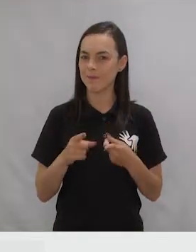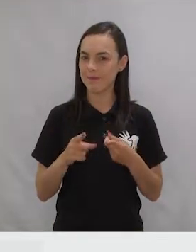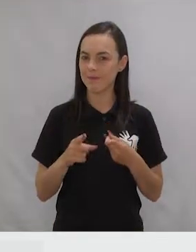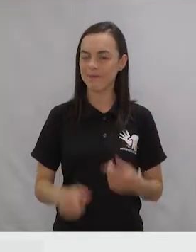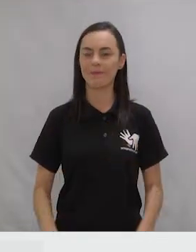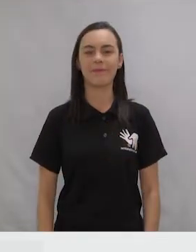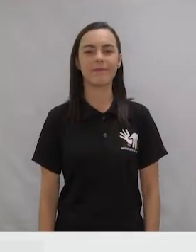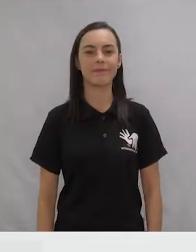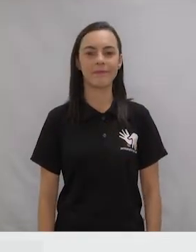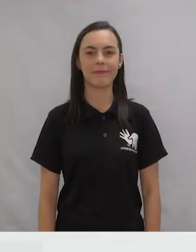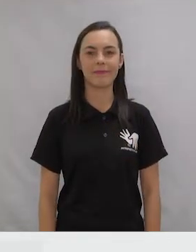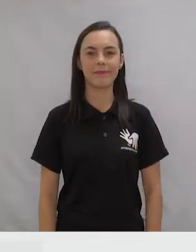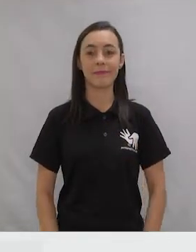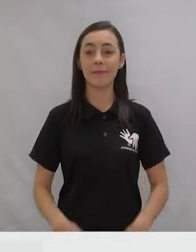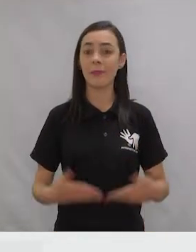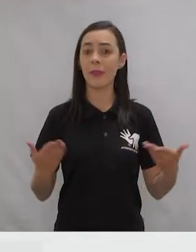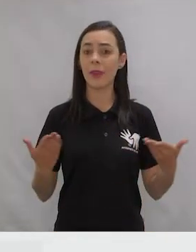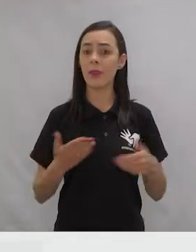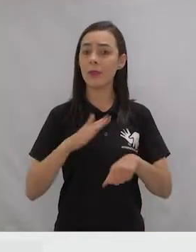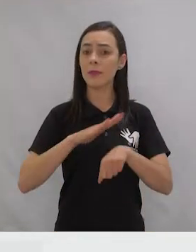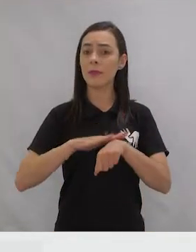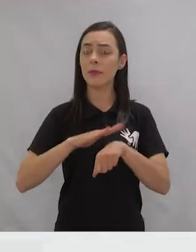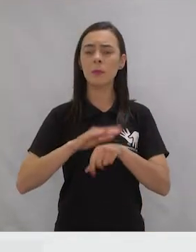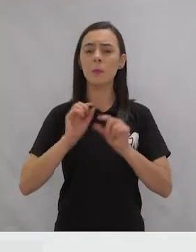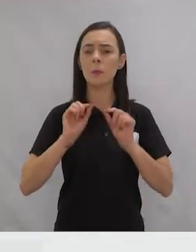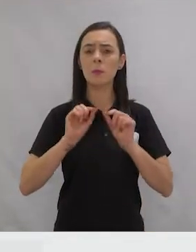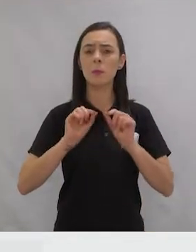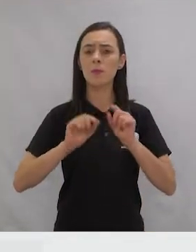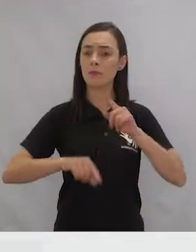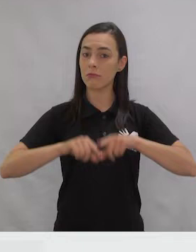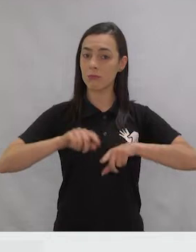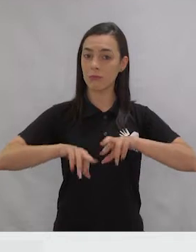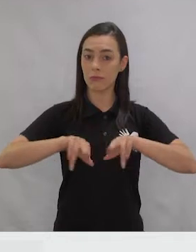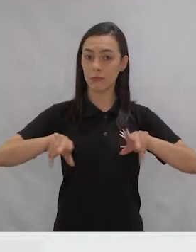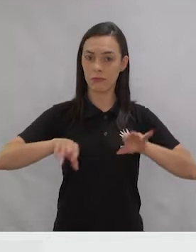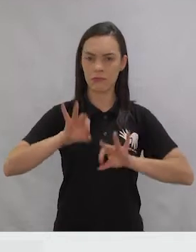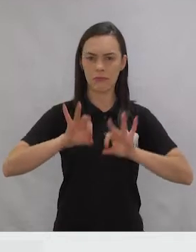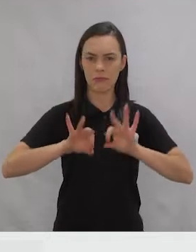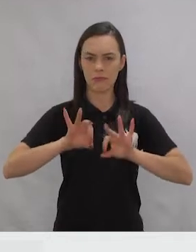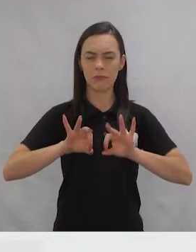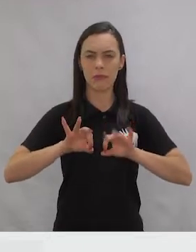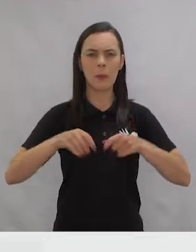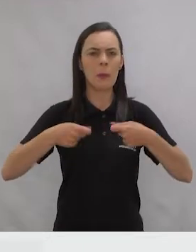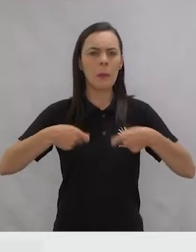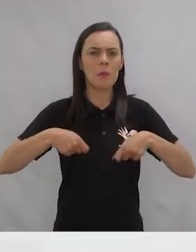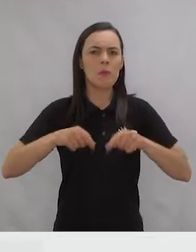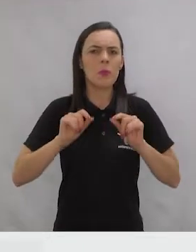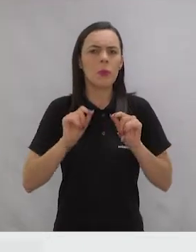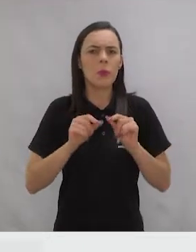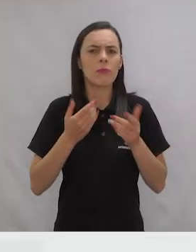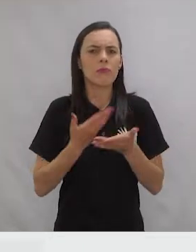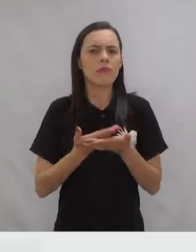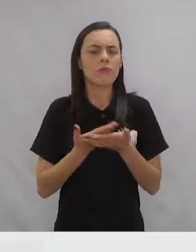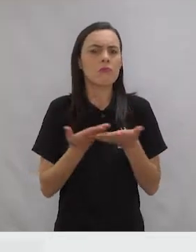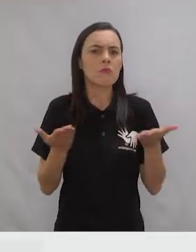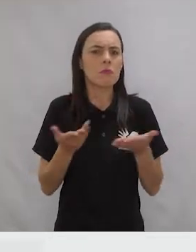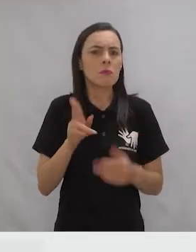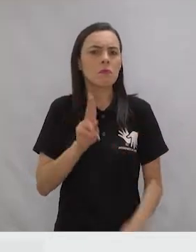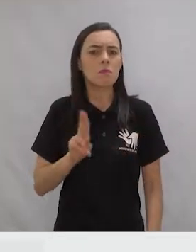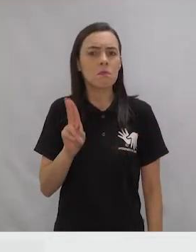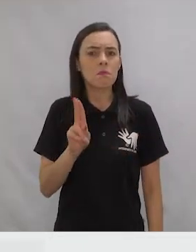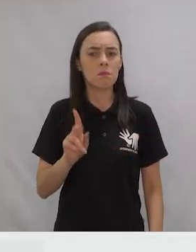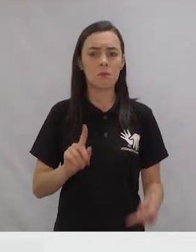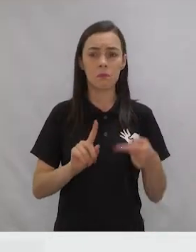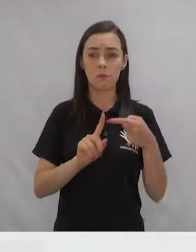desafios. Então, agora é o momento de separar o material. O que, que nós iremos precisar para a nossa aula de hoje?